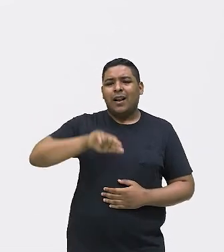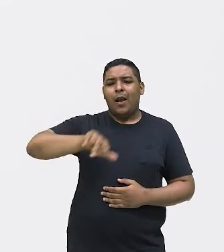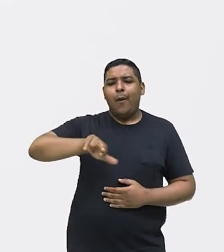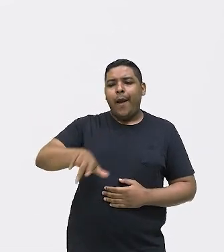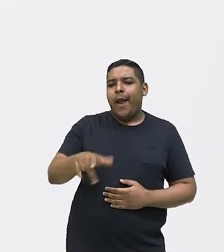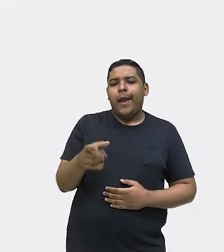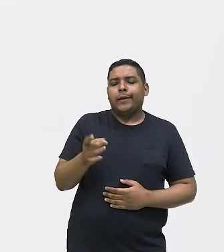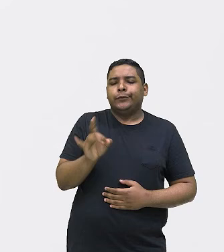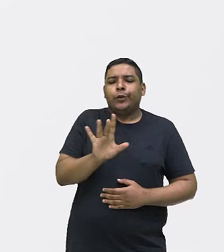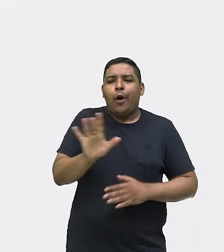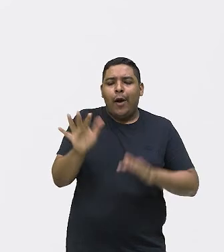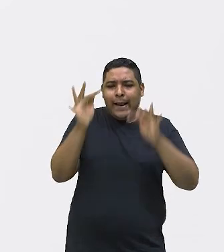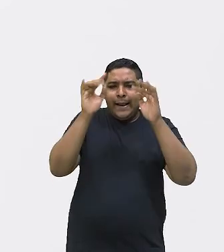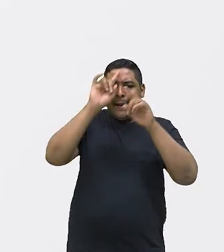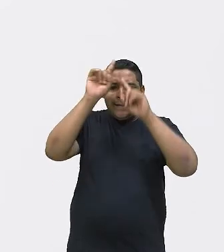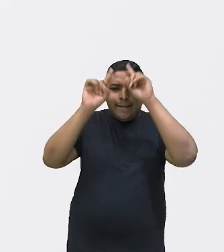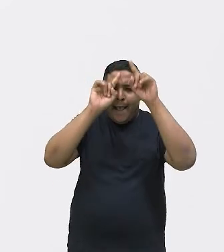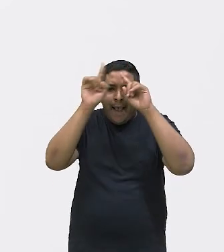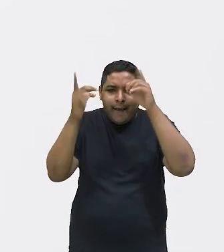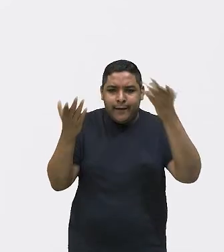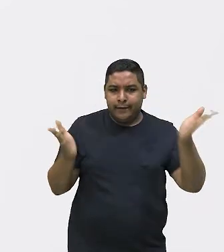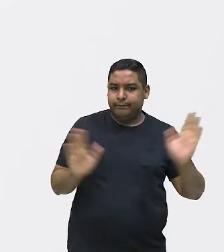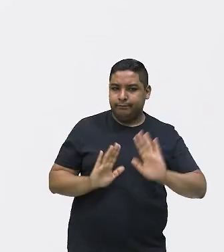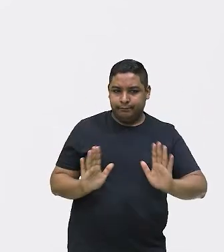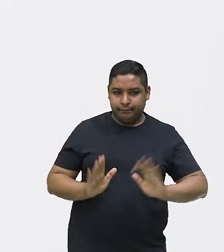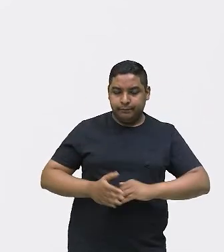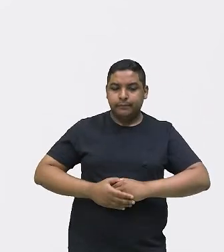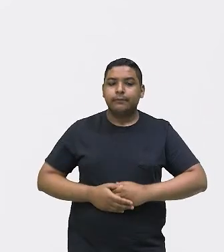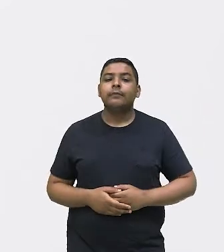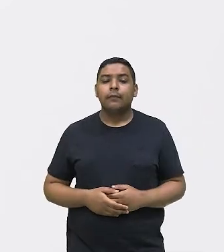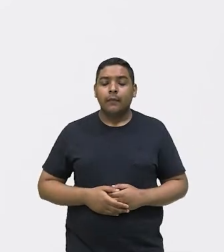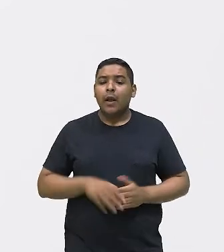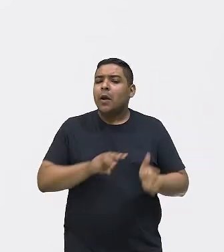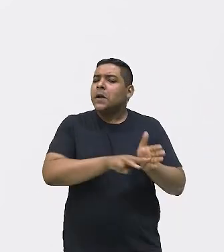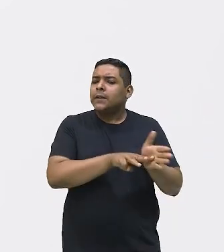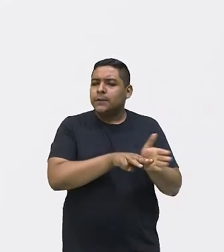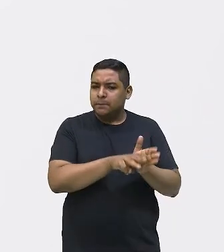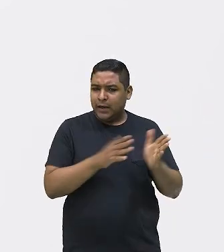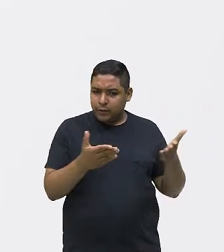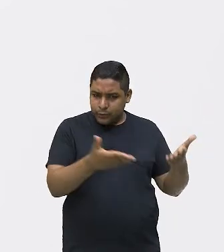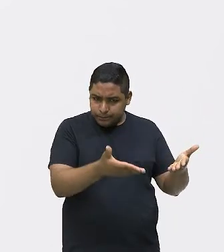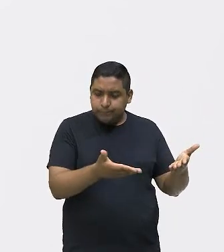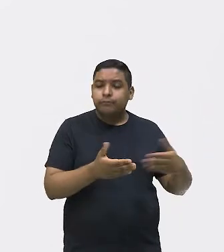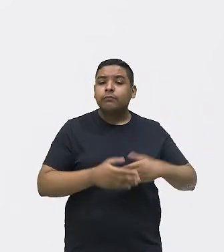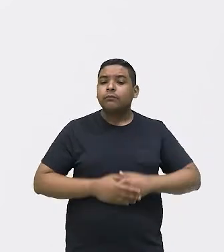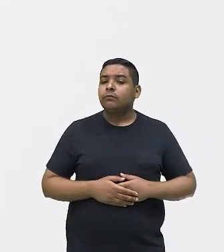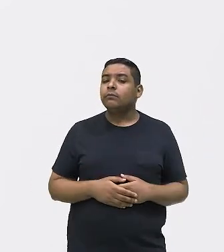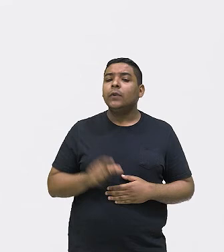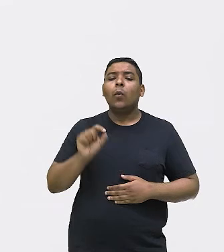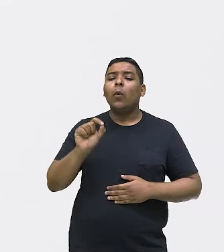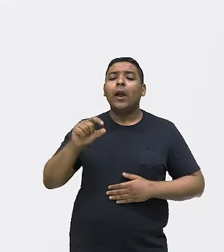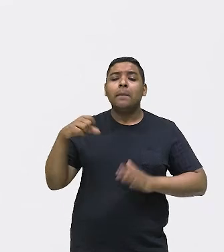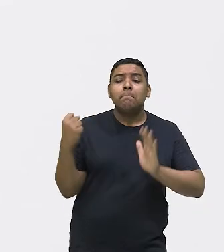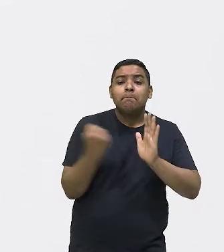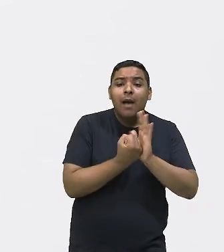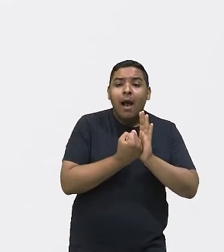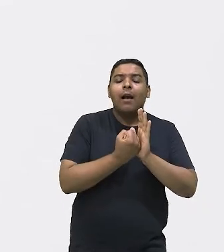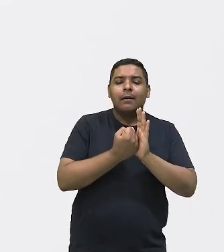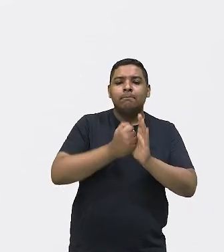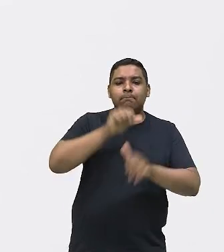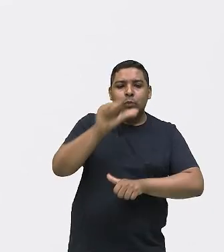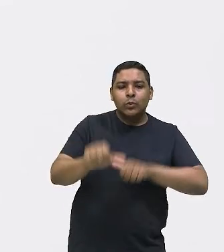determinadas por ideias. No referido método, o que determina as mudanças